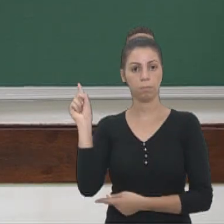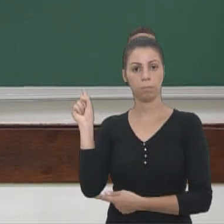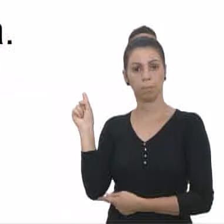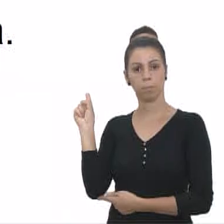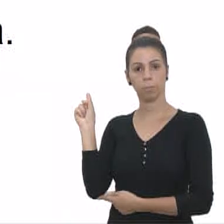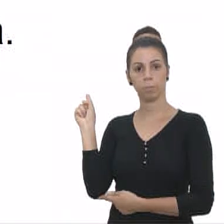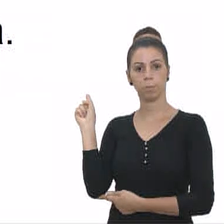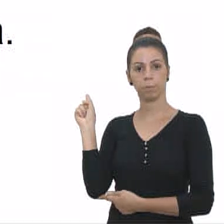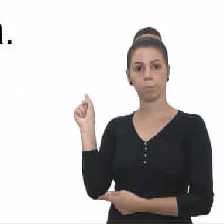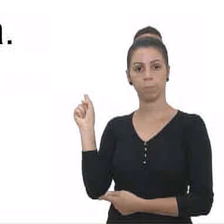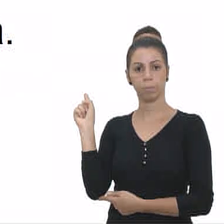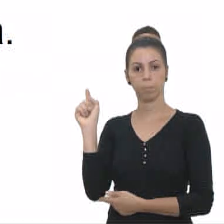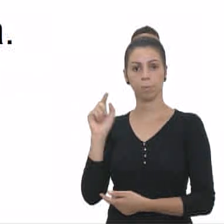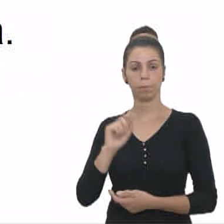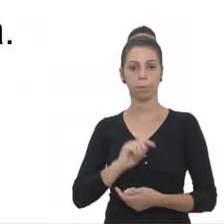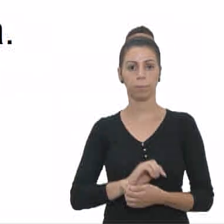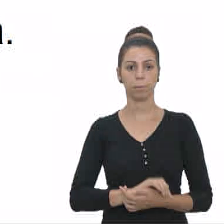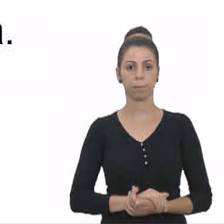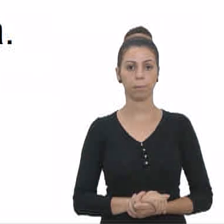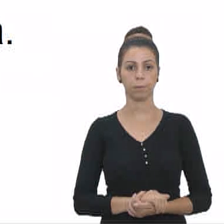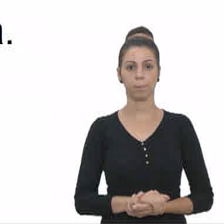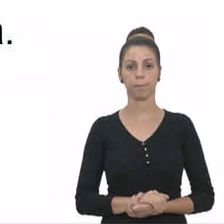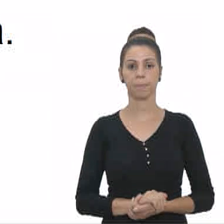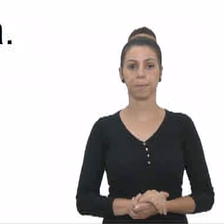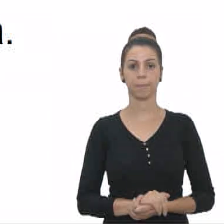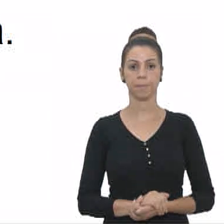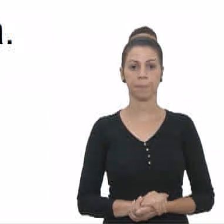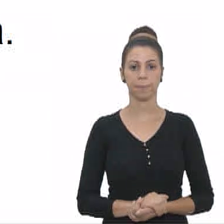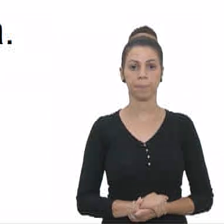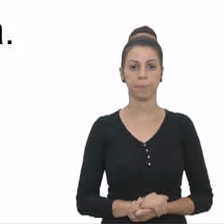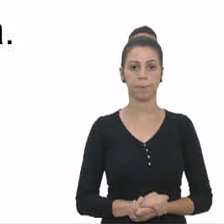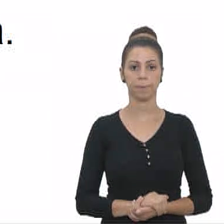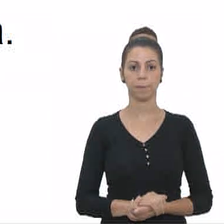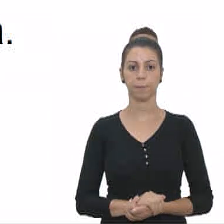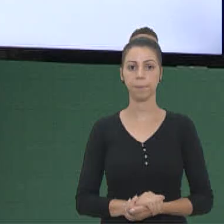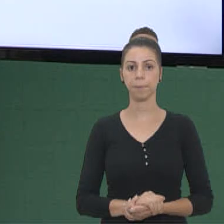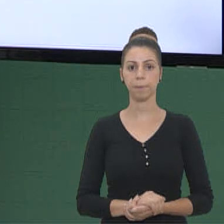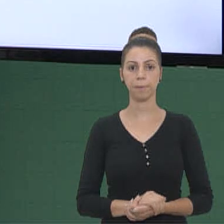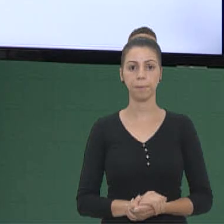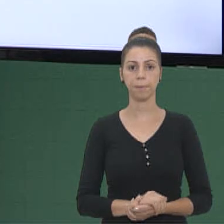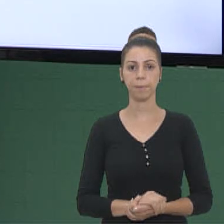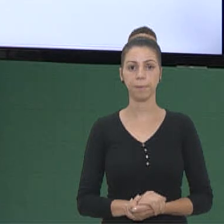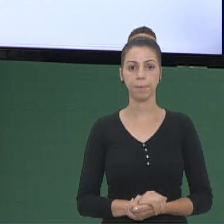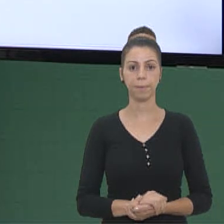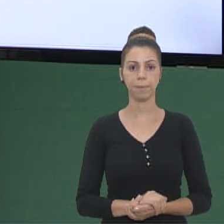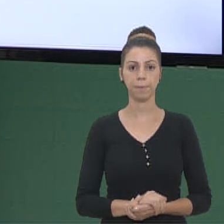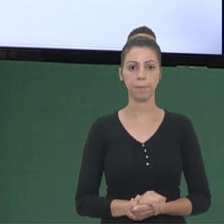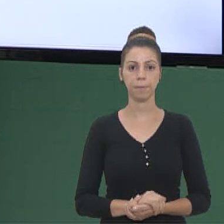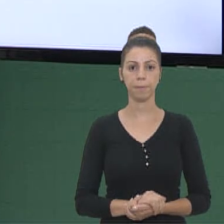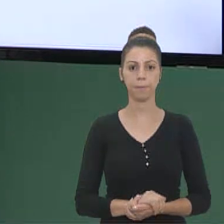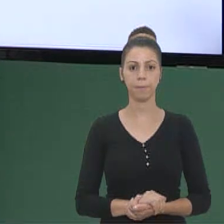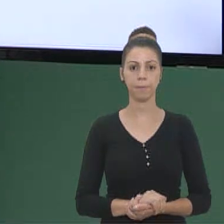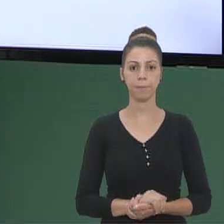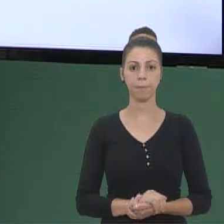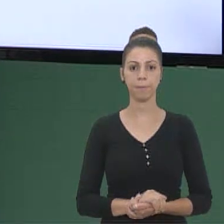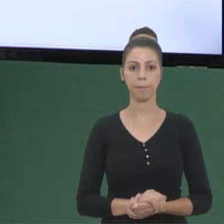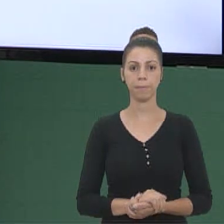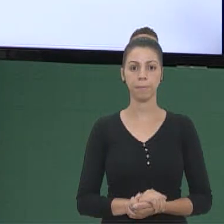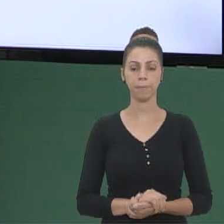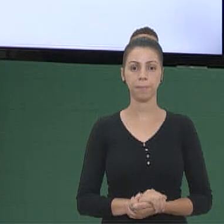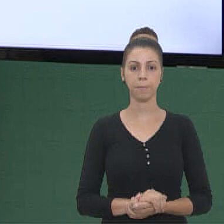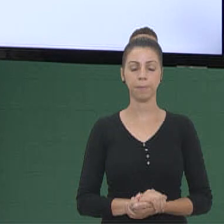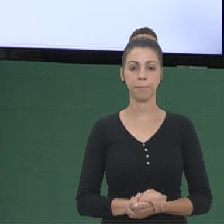arranhes, no molestes e no abandones representam verbos em la forma imperativa